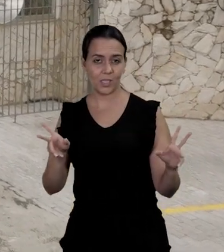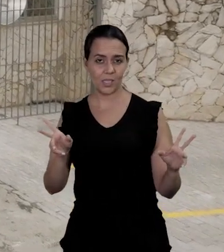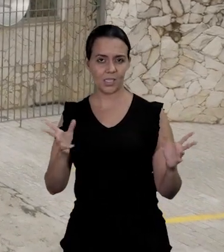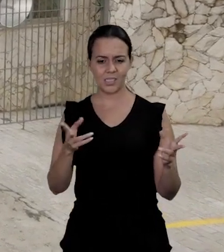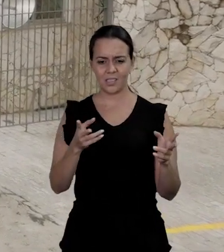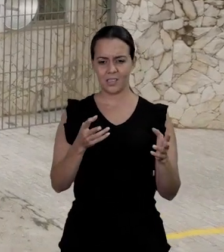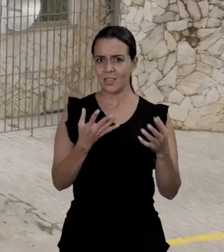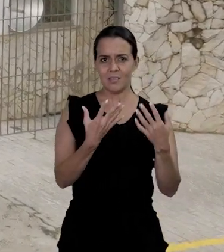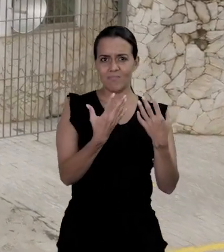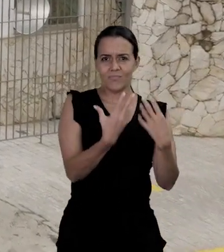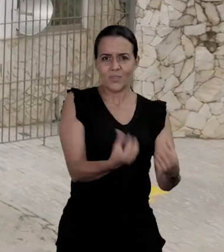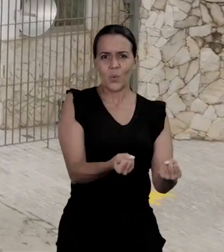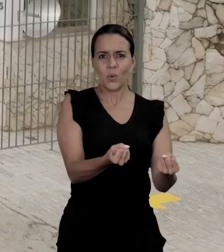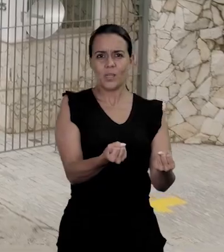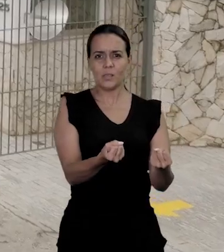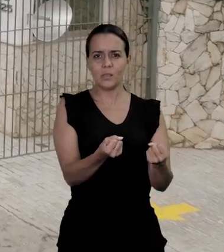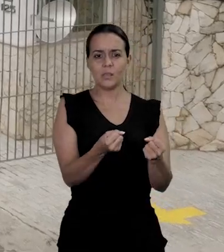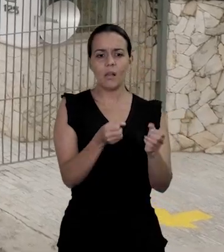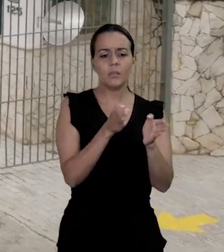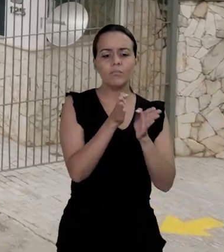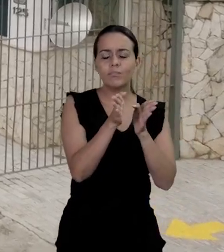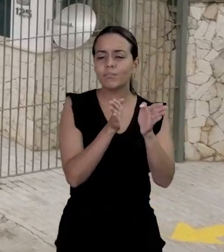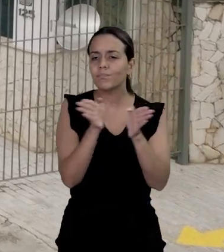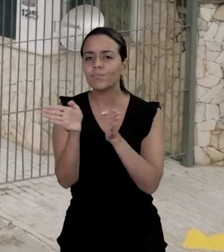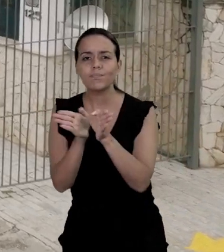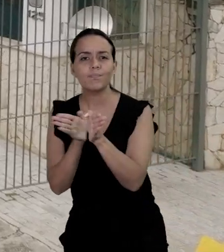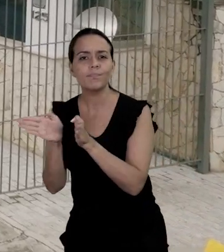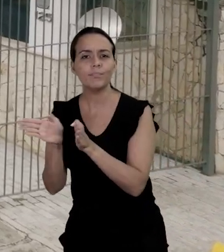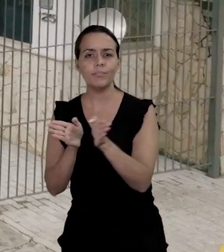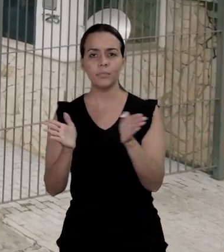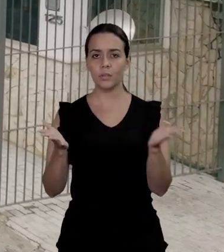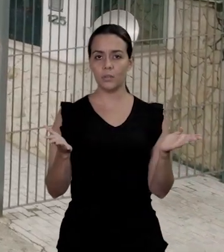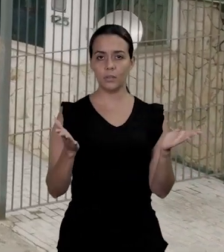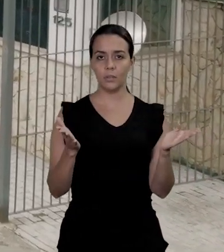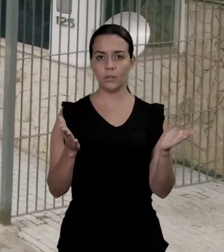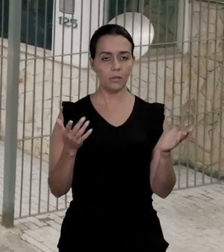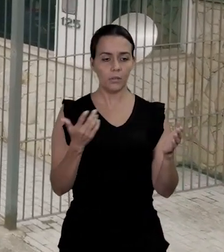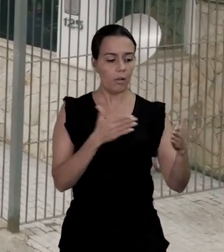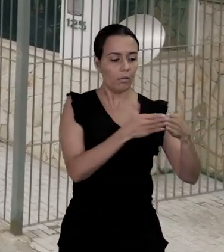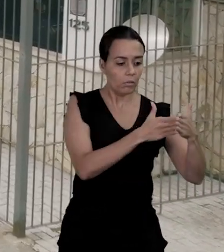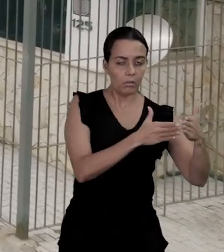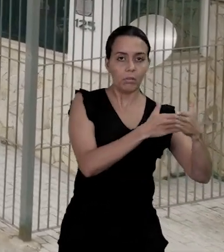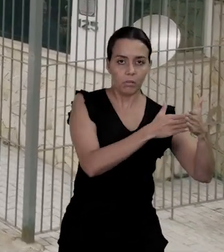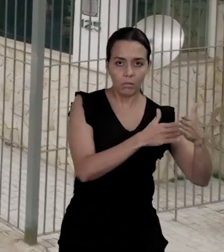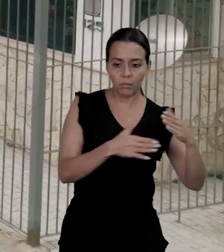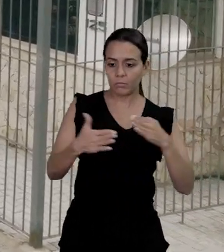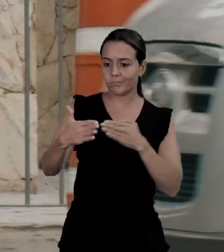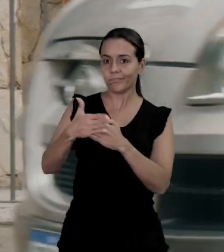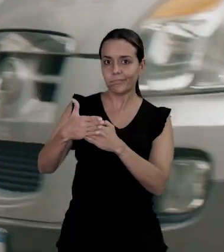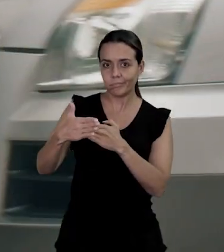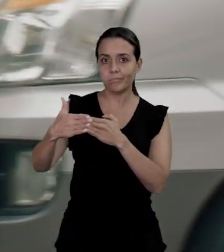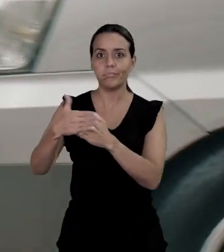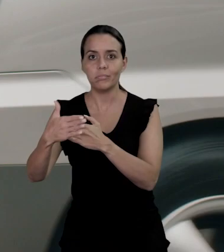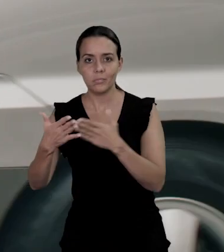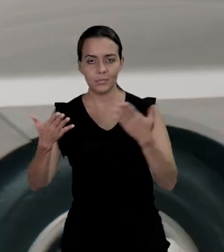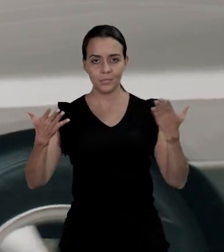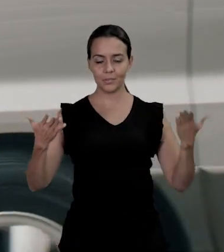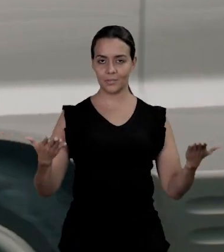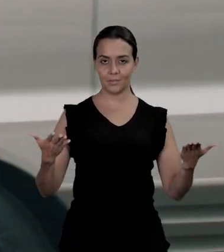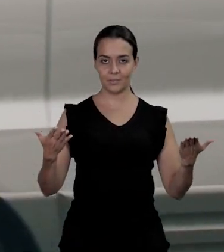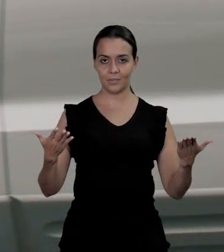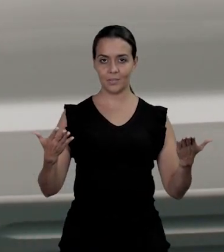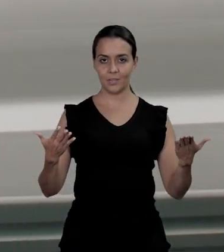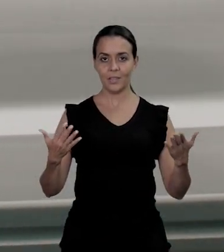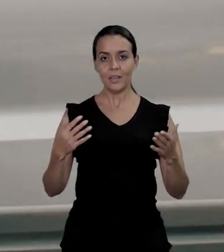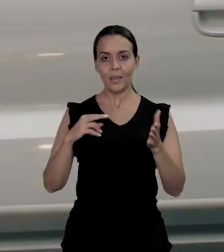hoje que não permite olhar as nuances, não permite olhar outras possibilidades dentro desses dois extremos